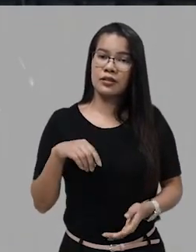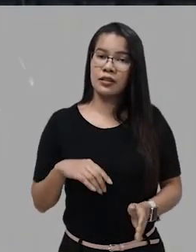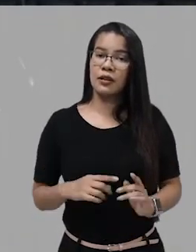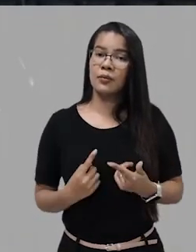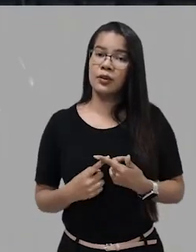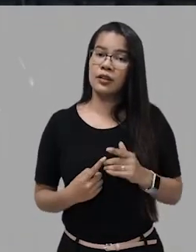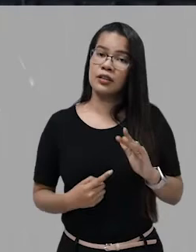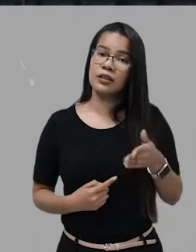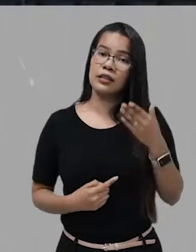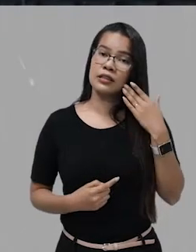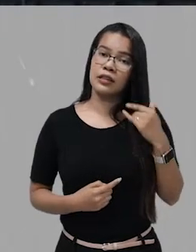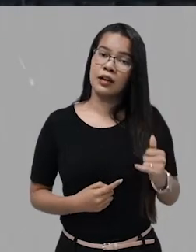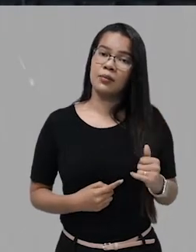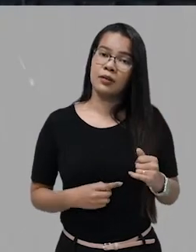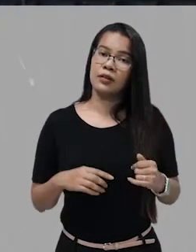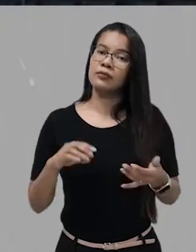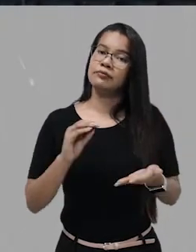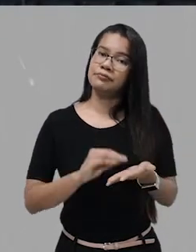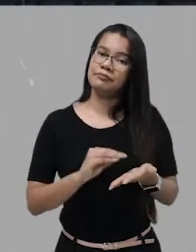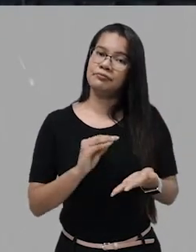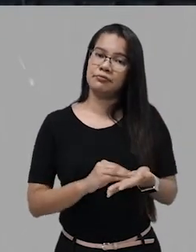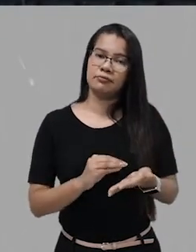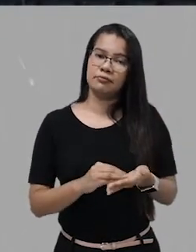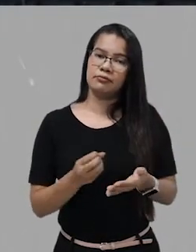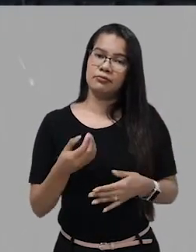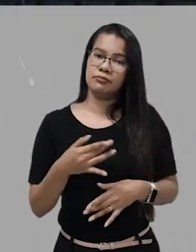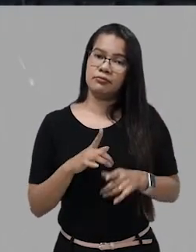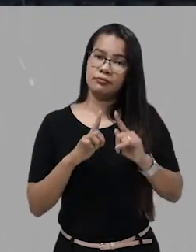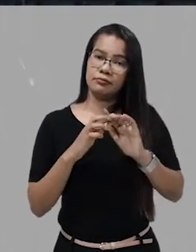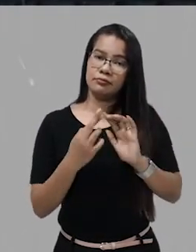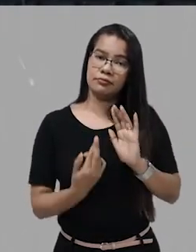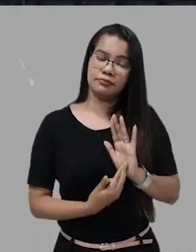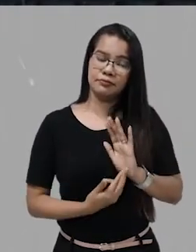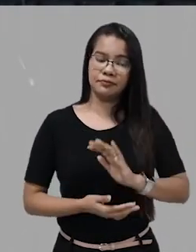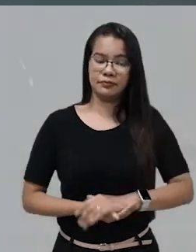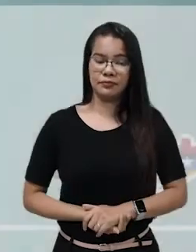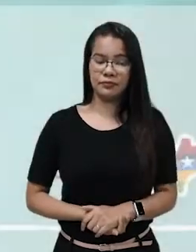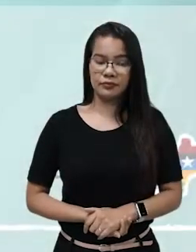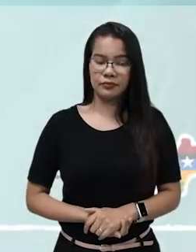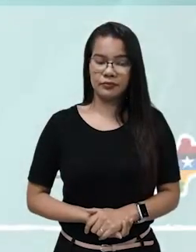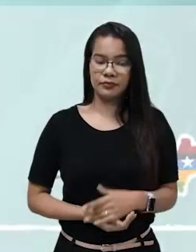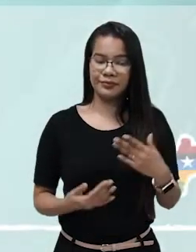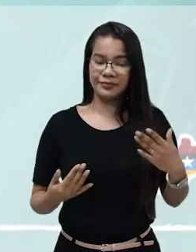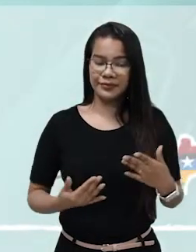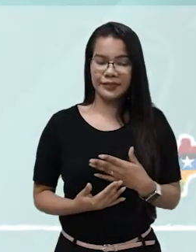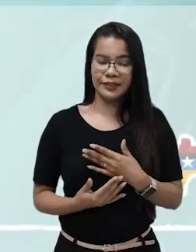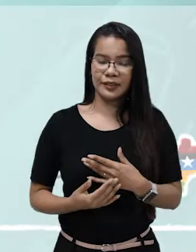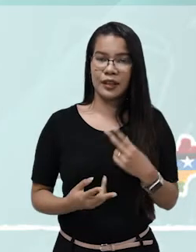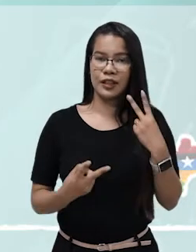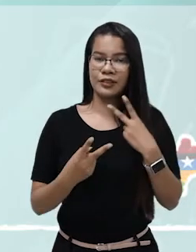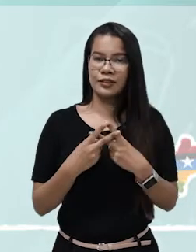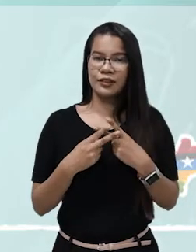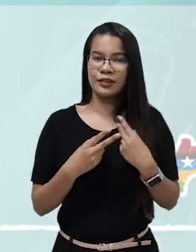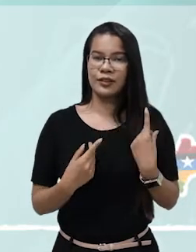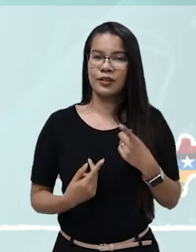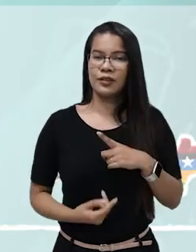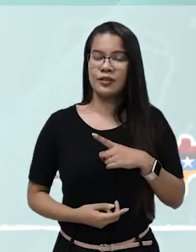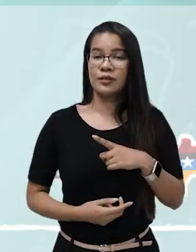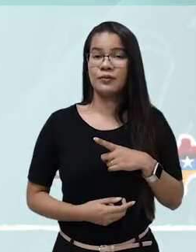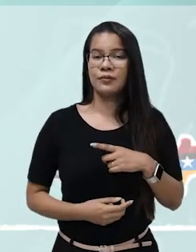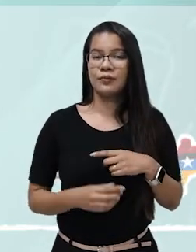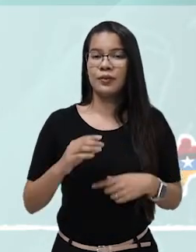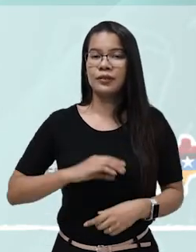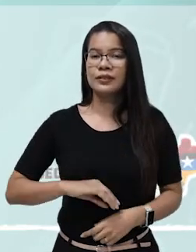acordo, não tem mais esse acento diferencial. Agora, vamos para o nosso momento português nas redes. Se vocês tiverem